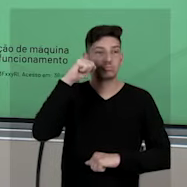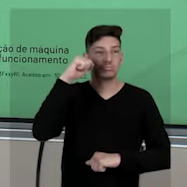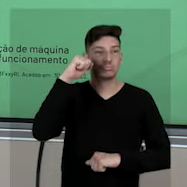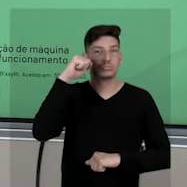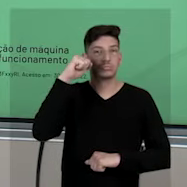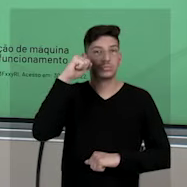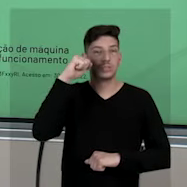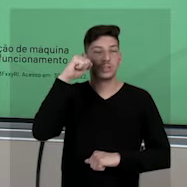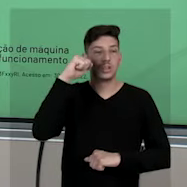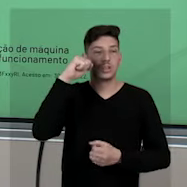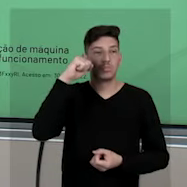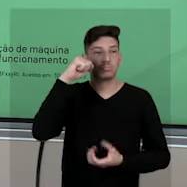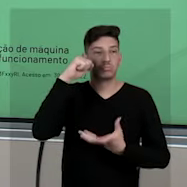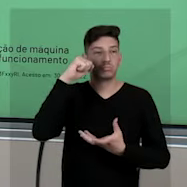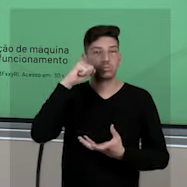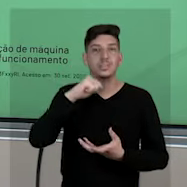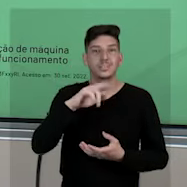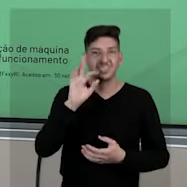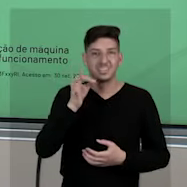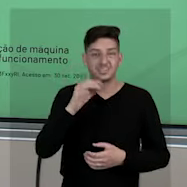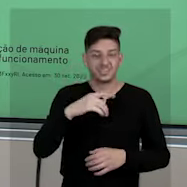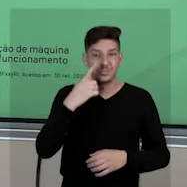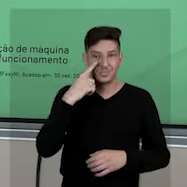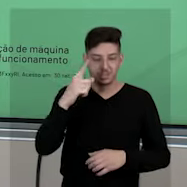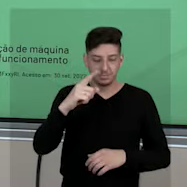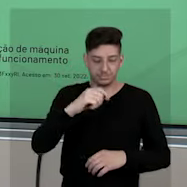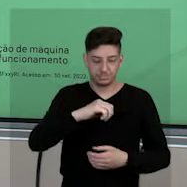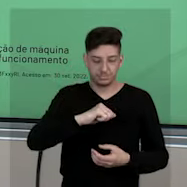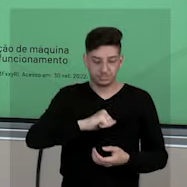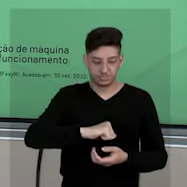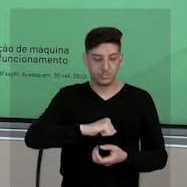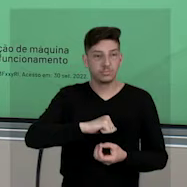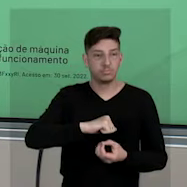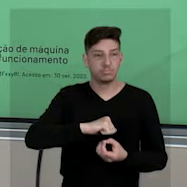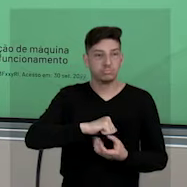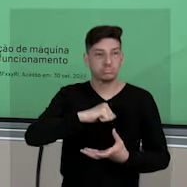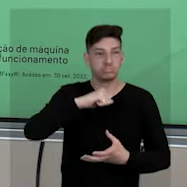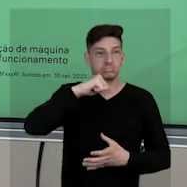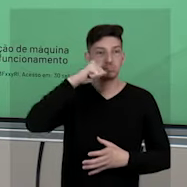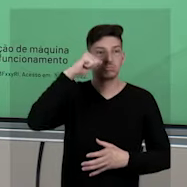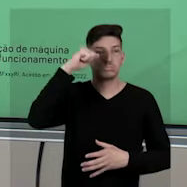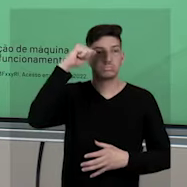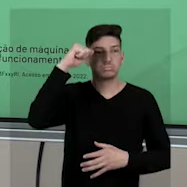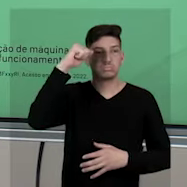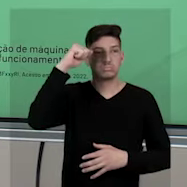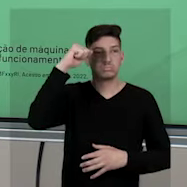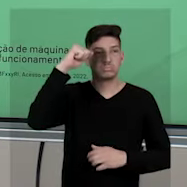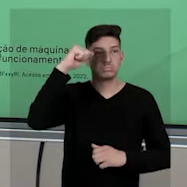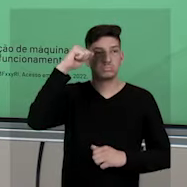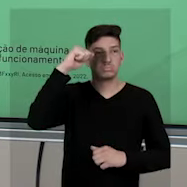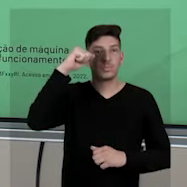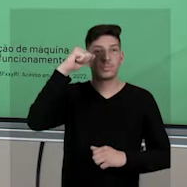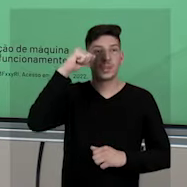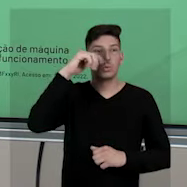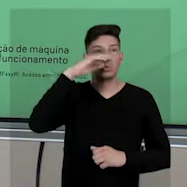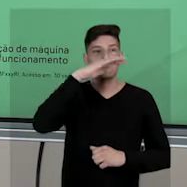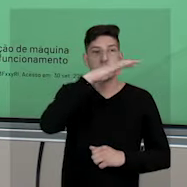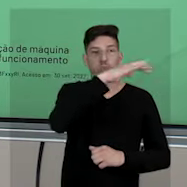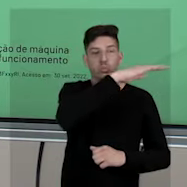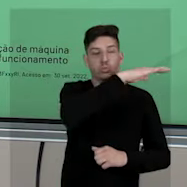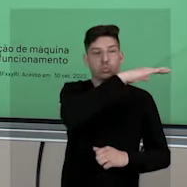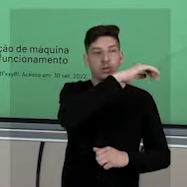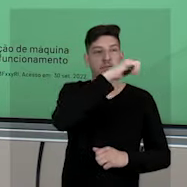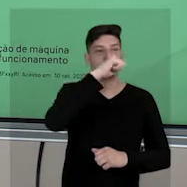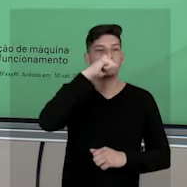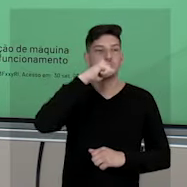e ele vai gerar o movimento, ele vai gerar o trabalho, que é a parte mecânica, vai ter a exaustão, que é a saída